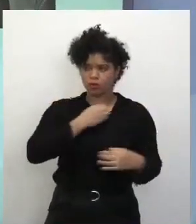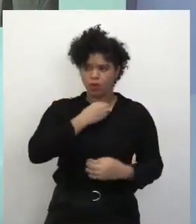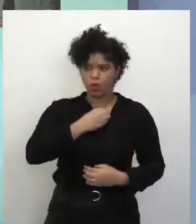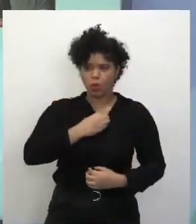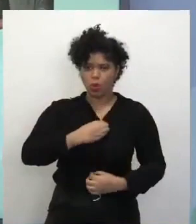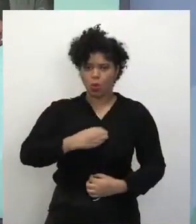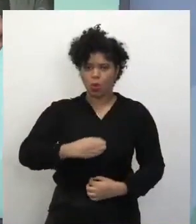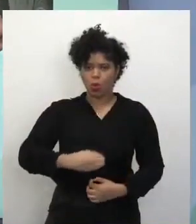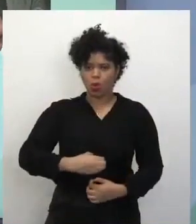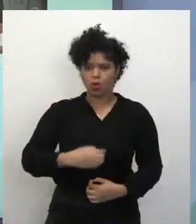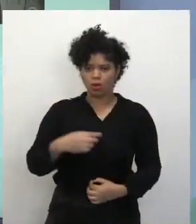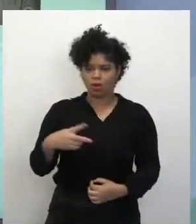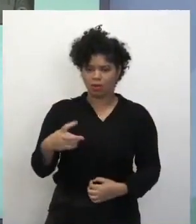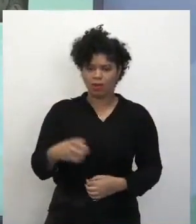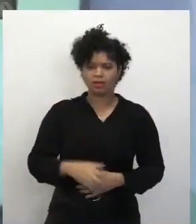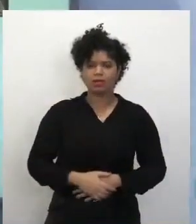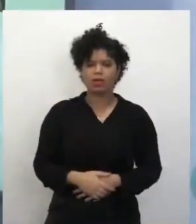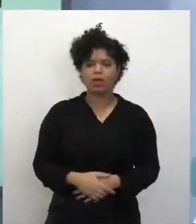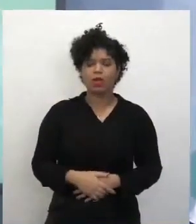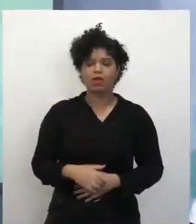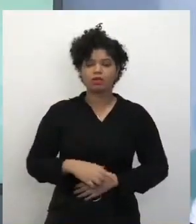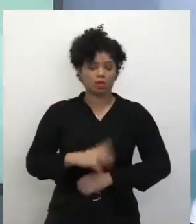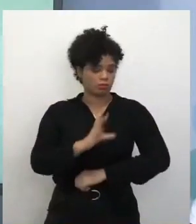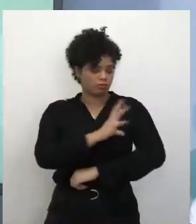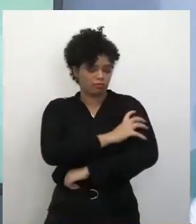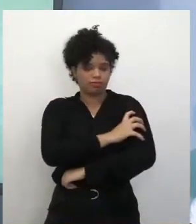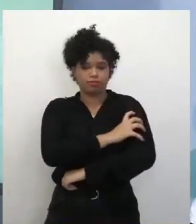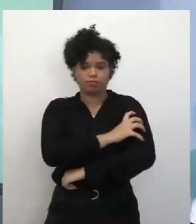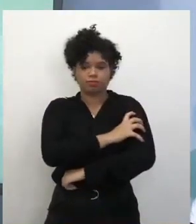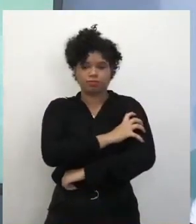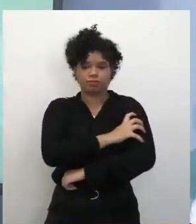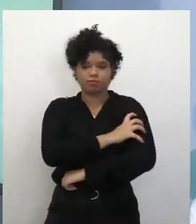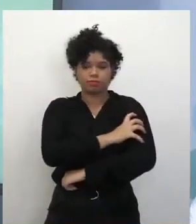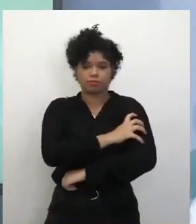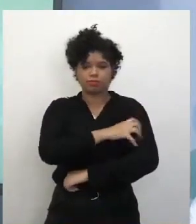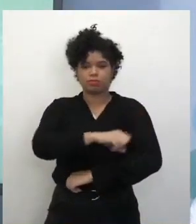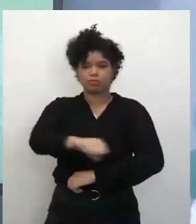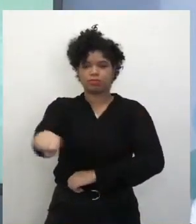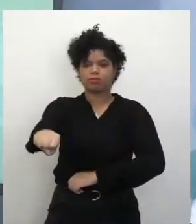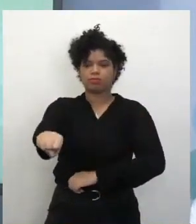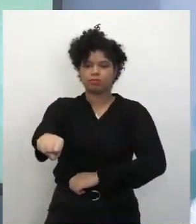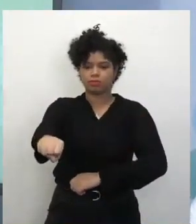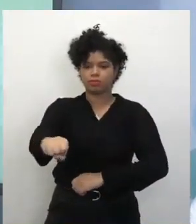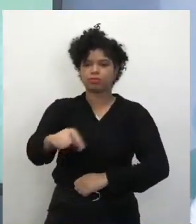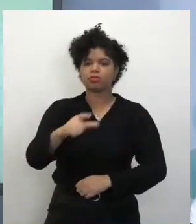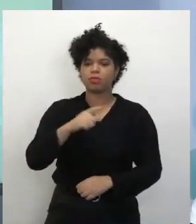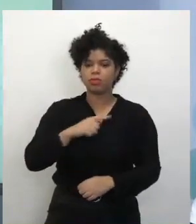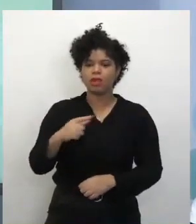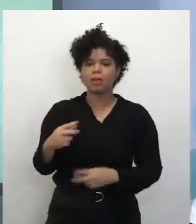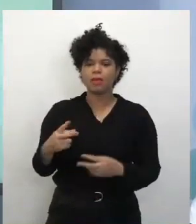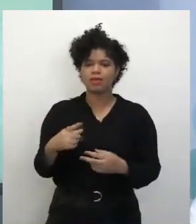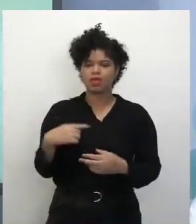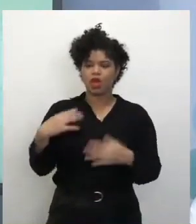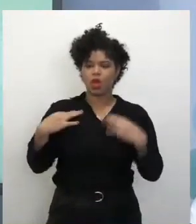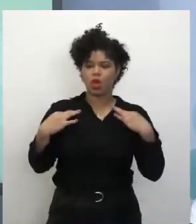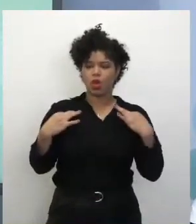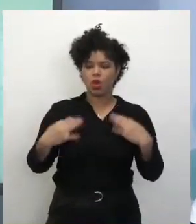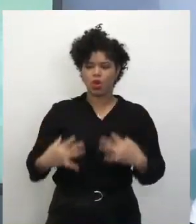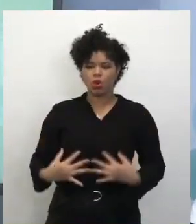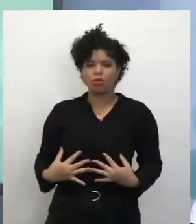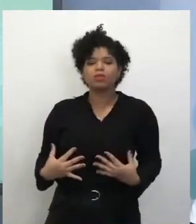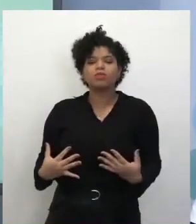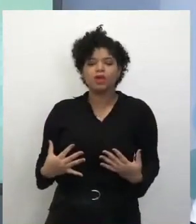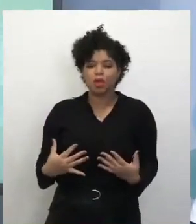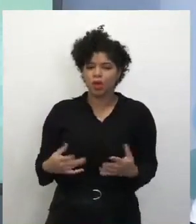militarizado Olha o símbolo que a gente percebe aqui toda uma estética todo uma estampa